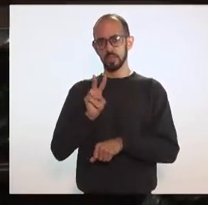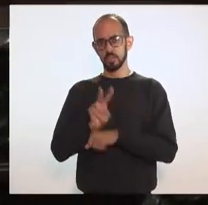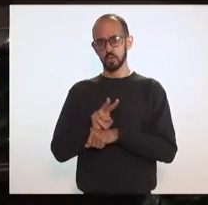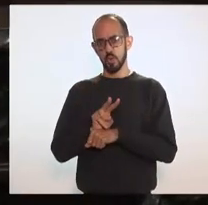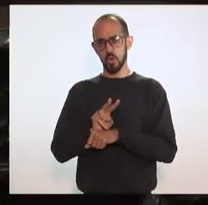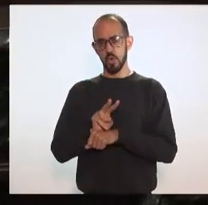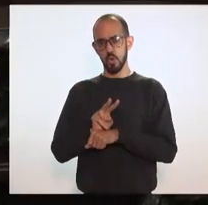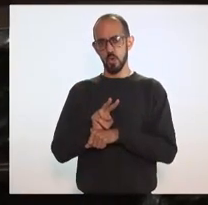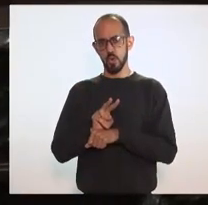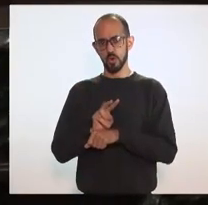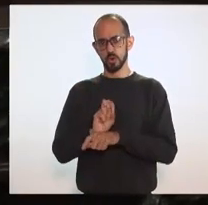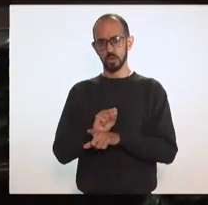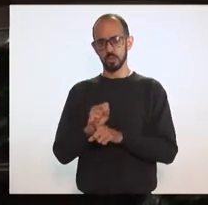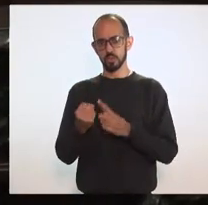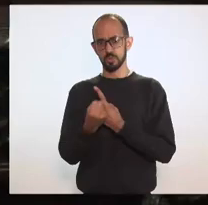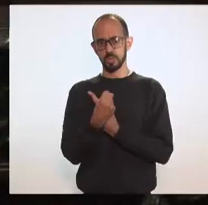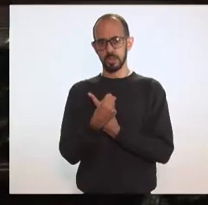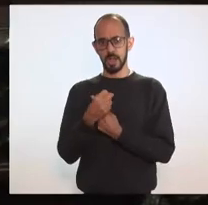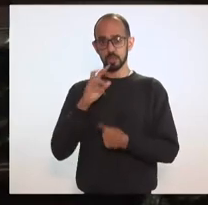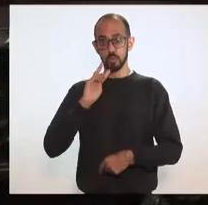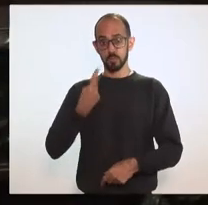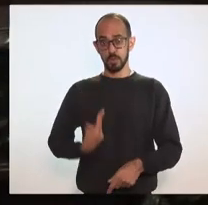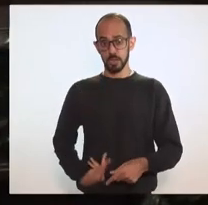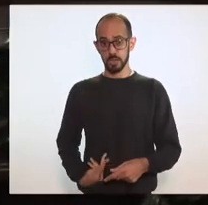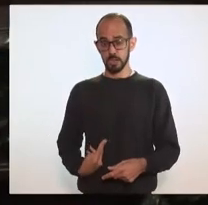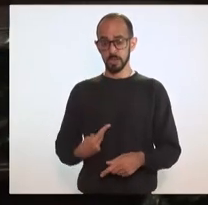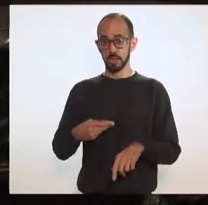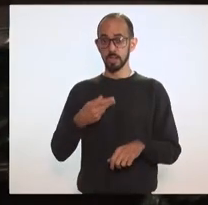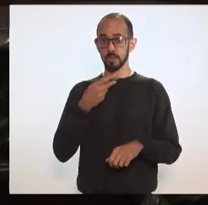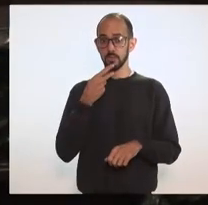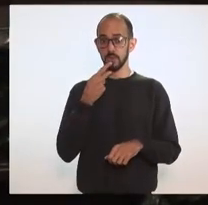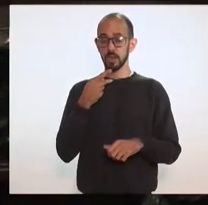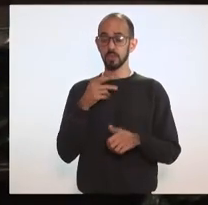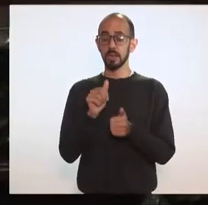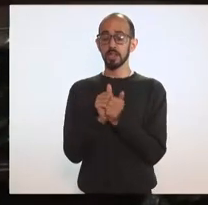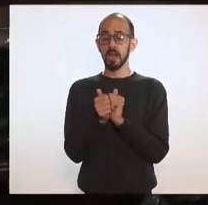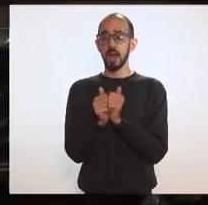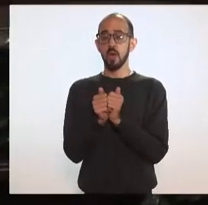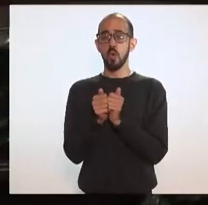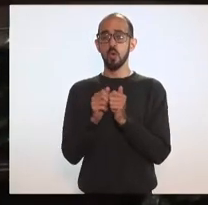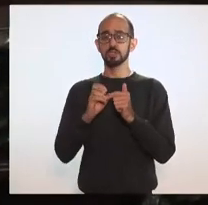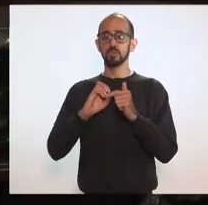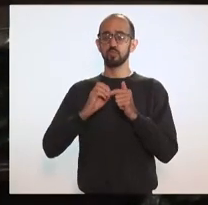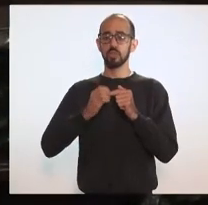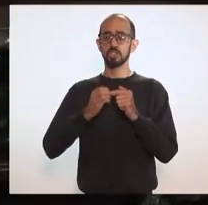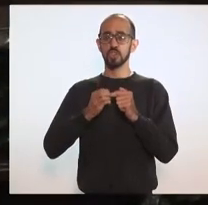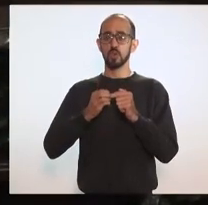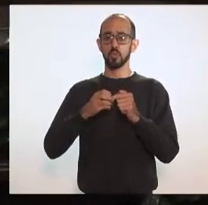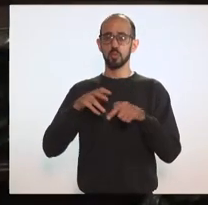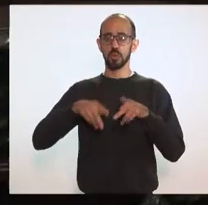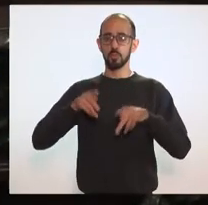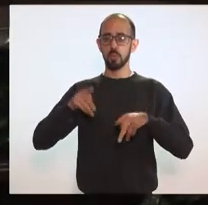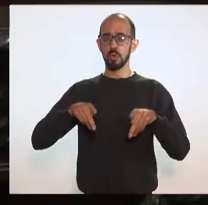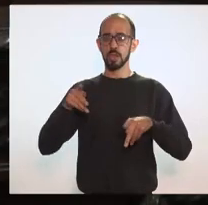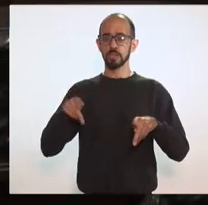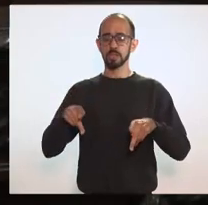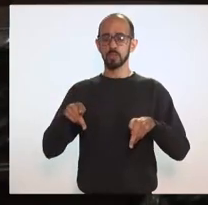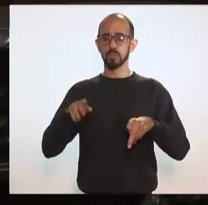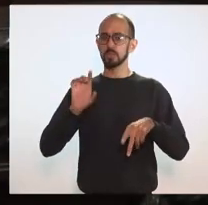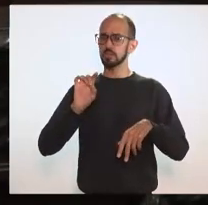humanidade defender garantido arroz e feijão na mão da população e em especial